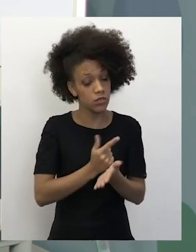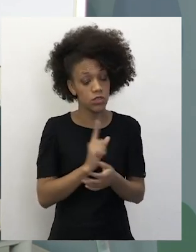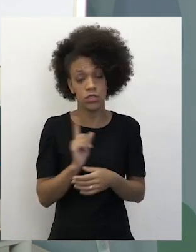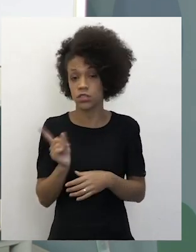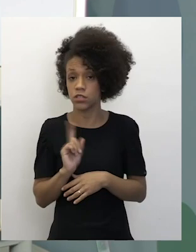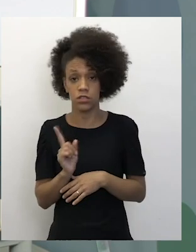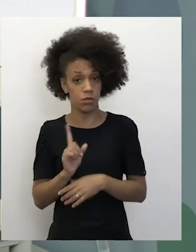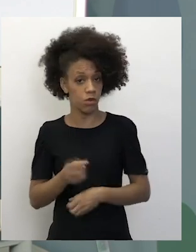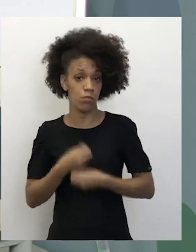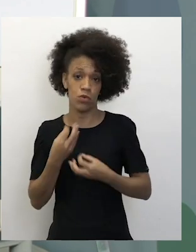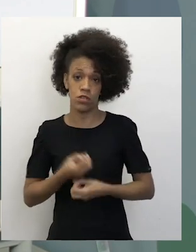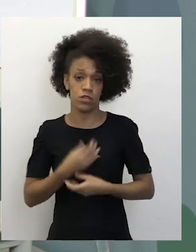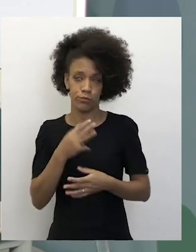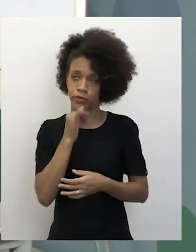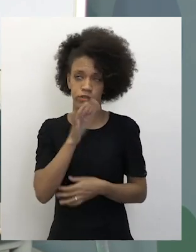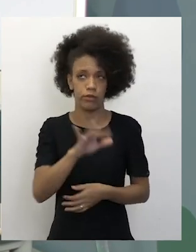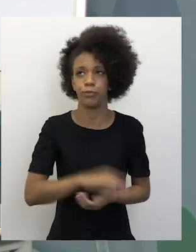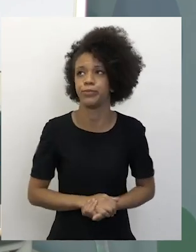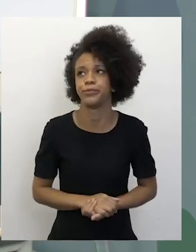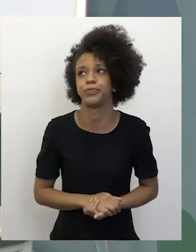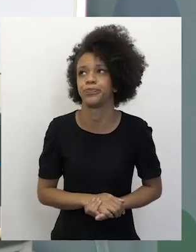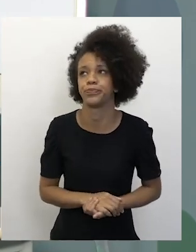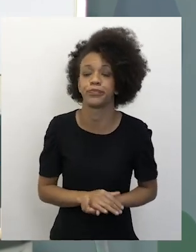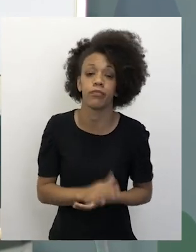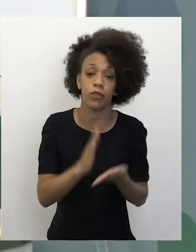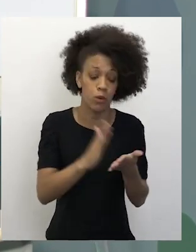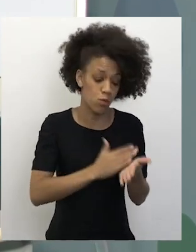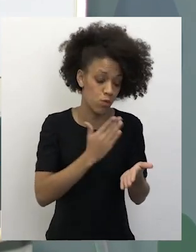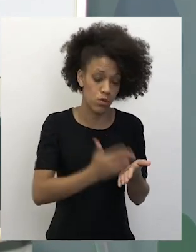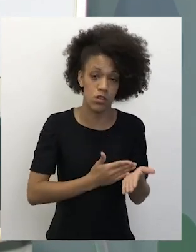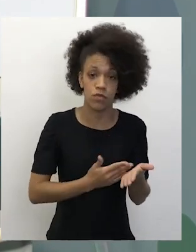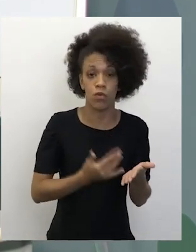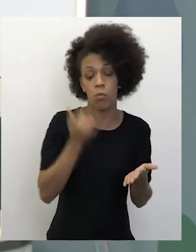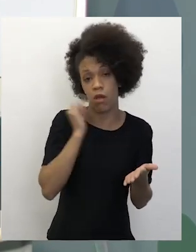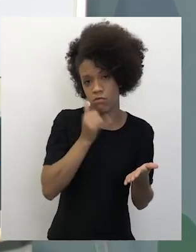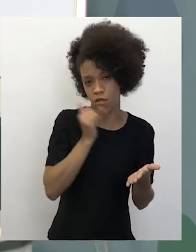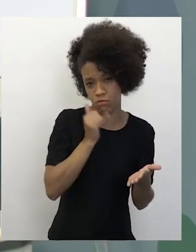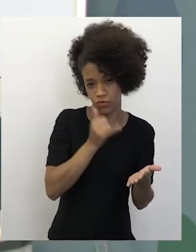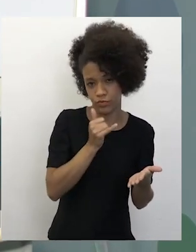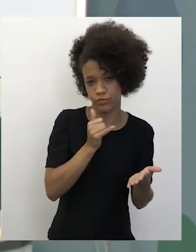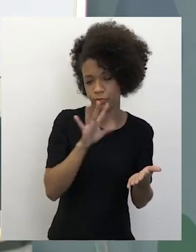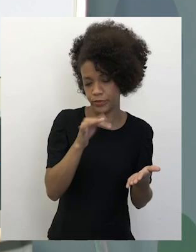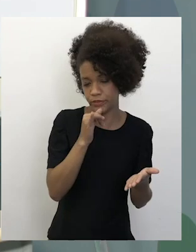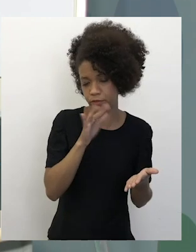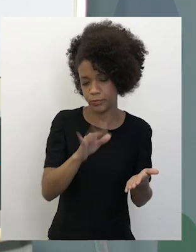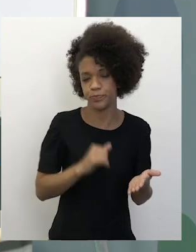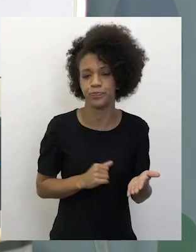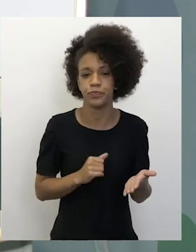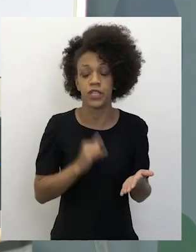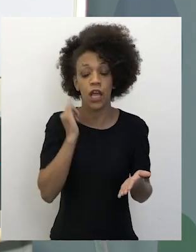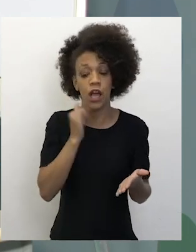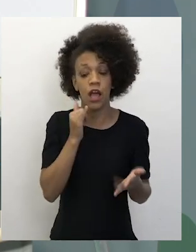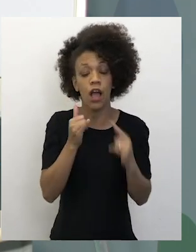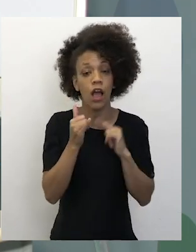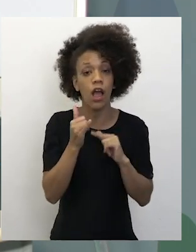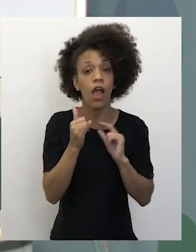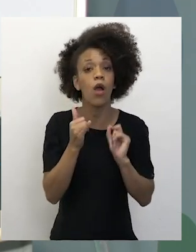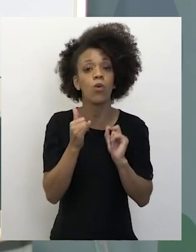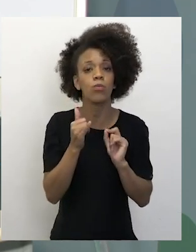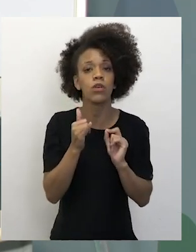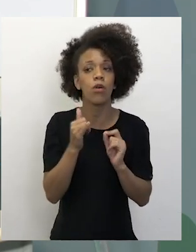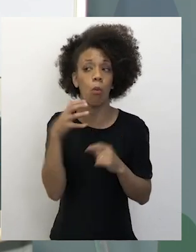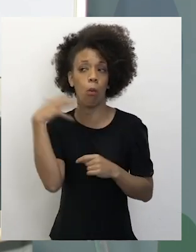poesia é por exemplo vamos pegar um livro Uma história que senão uma narrativa então a narrativa é o que é um romance